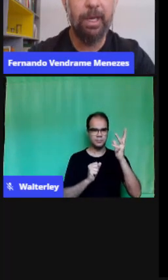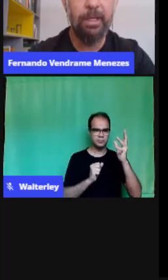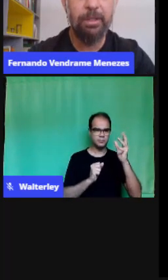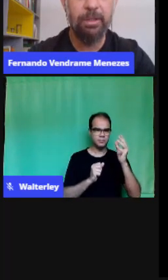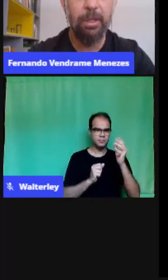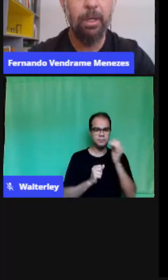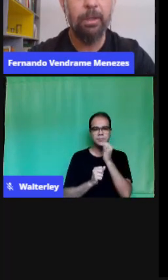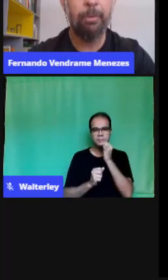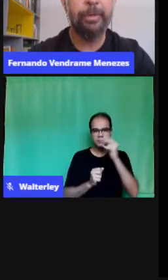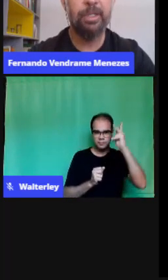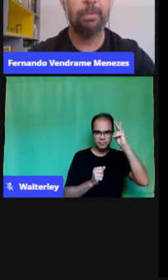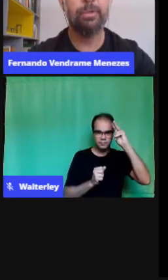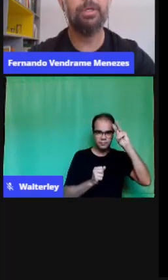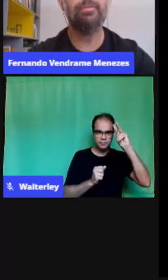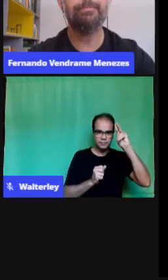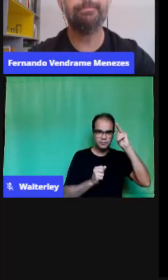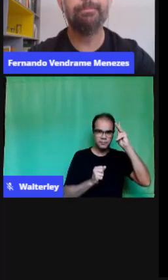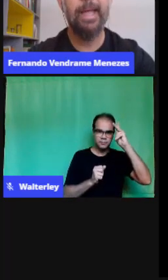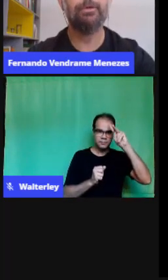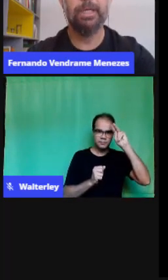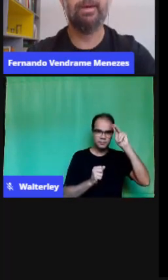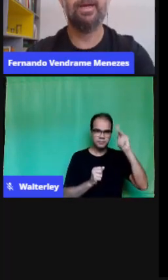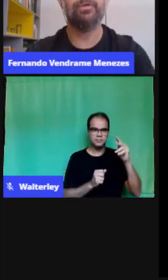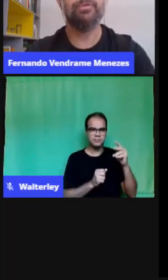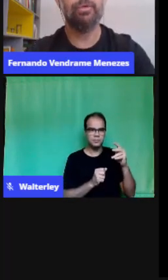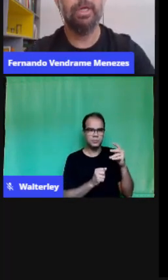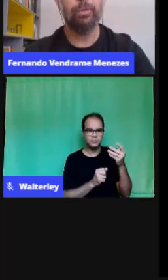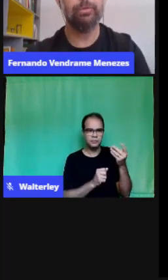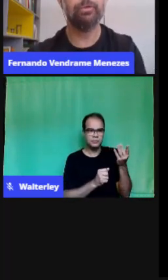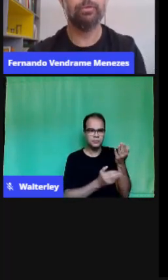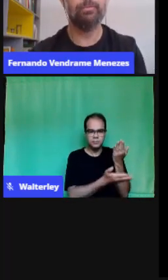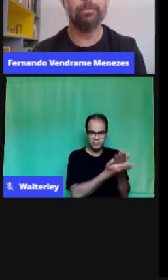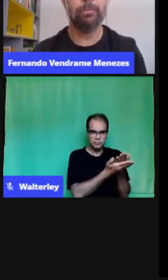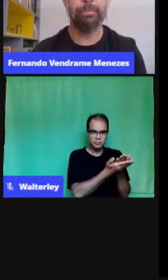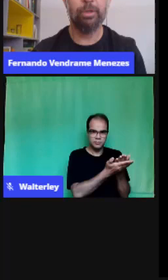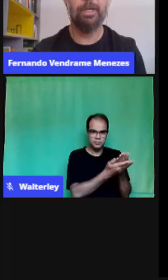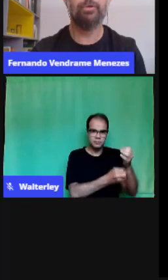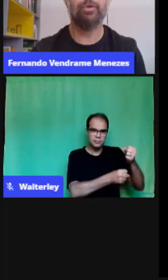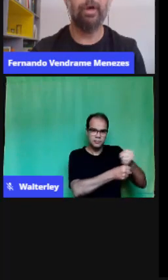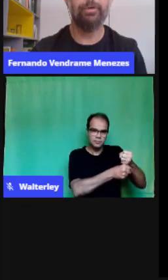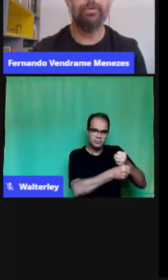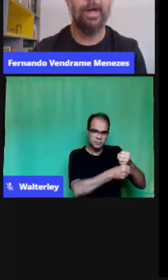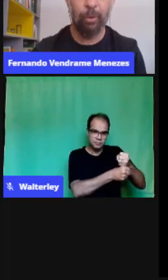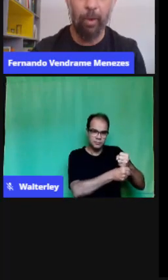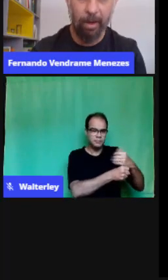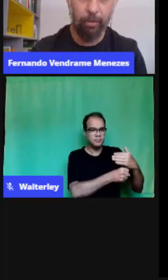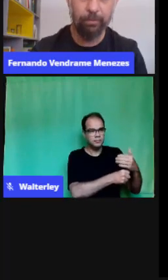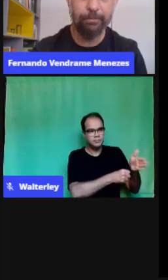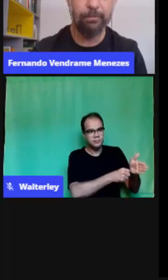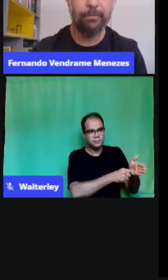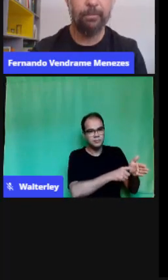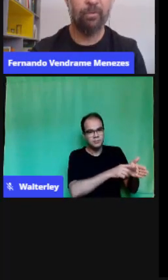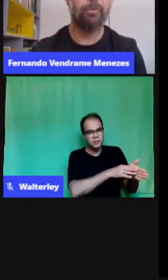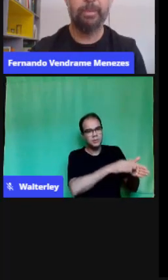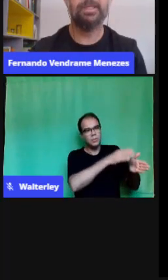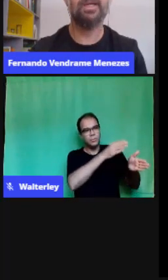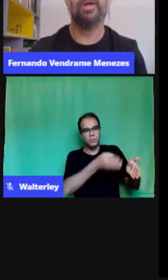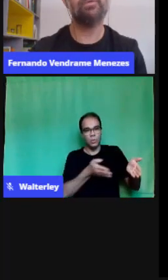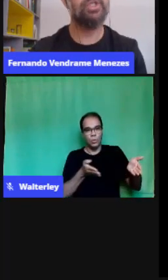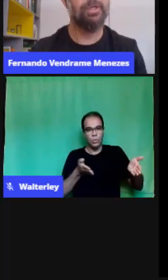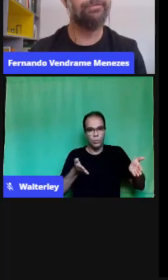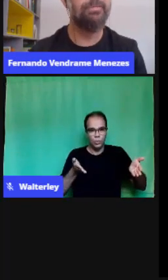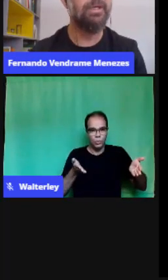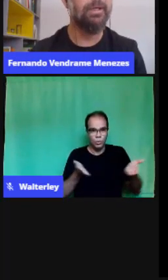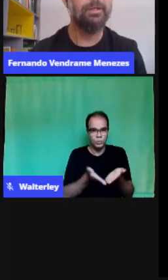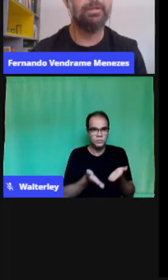históricos diferentes, então, por exemplo, se eu quero trabalhar com os meus alunos um processo histórico atual, vamos pensar